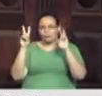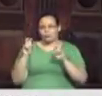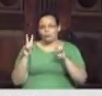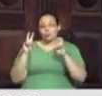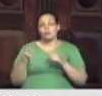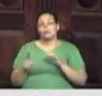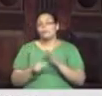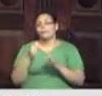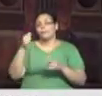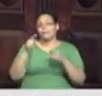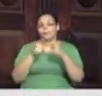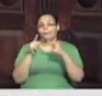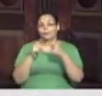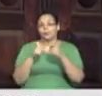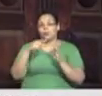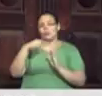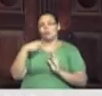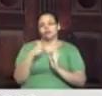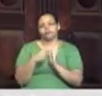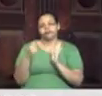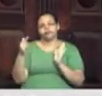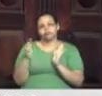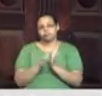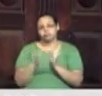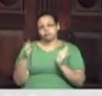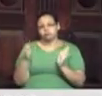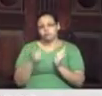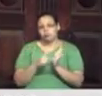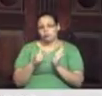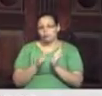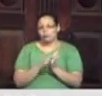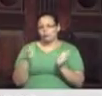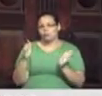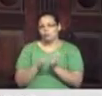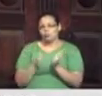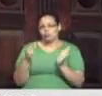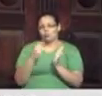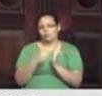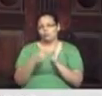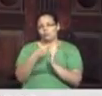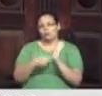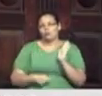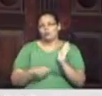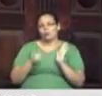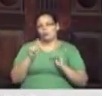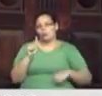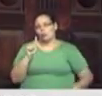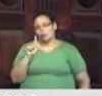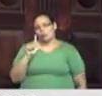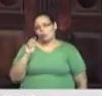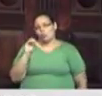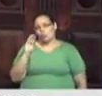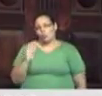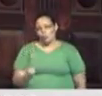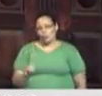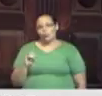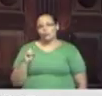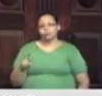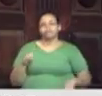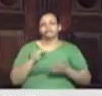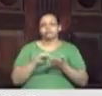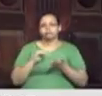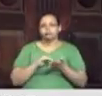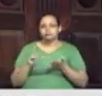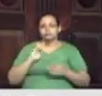primeiro, um artigo publicado na data de ontem no jornal O Globo pelo secretário-chefe da Casa Civil do Estado, nosso